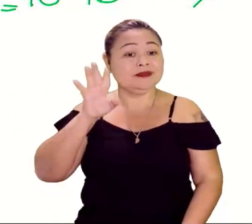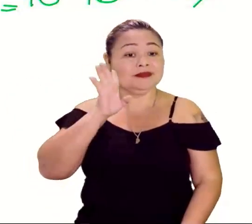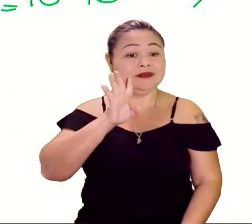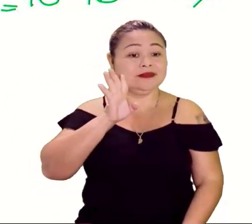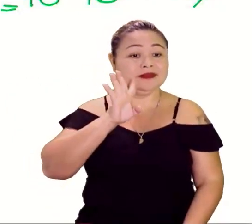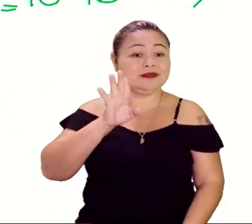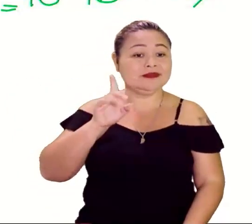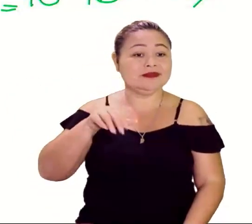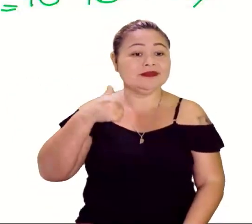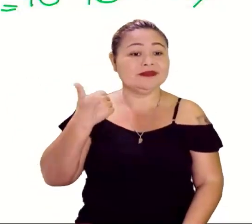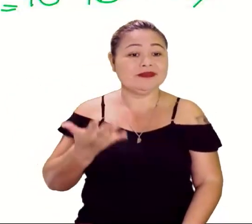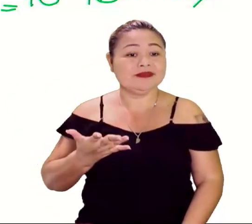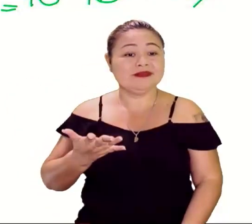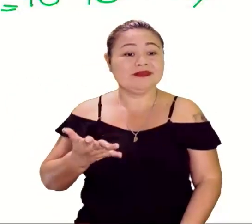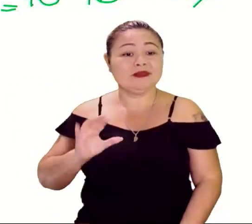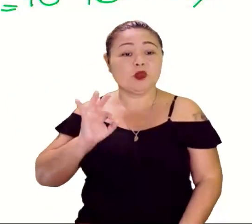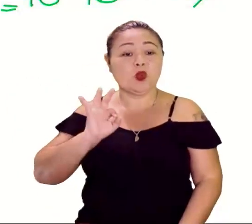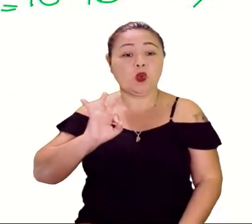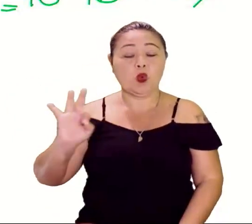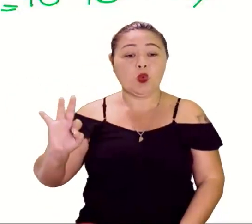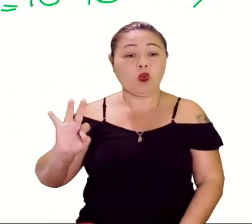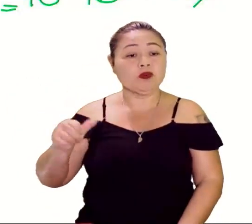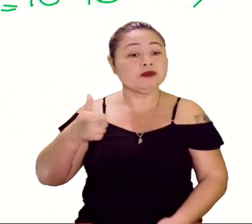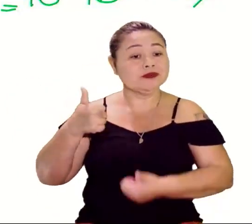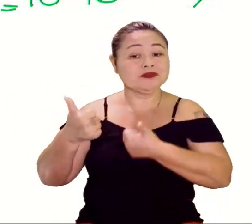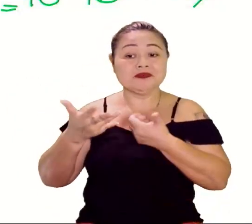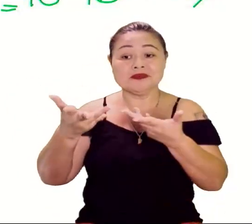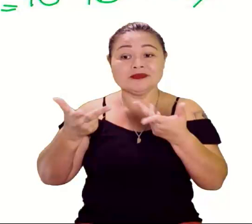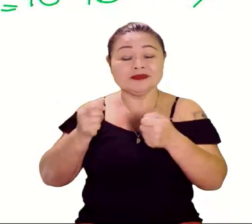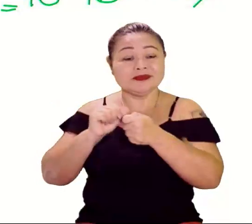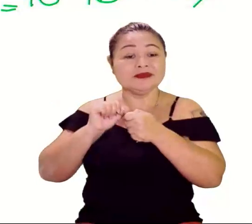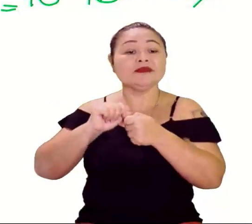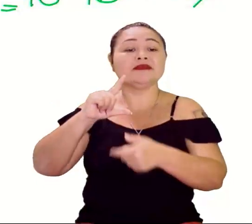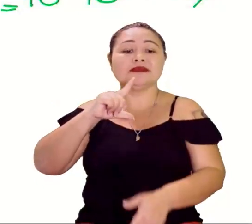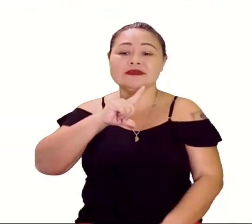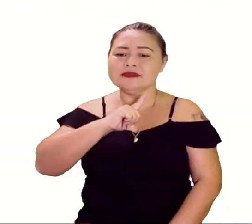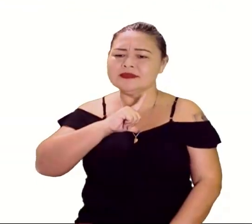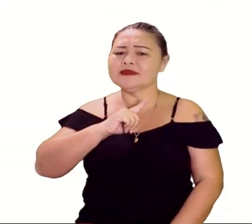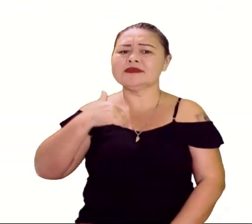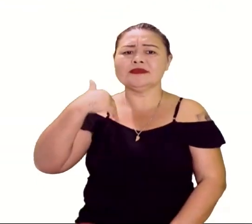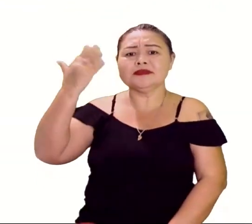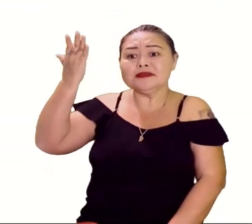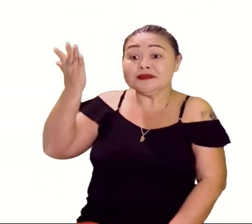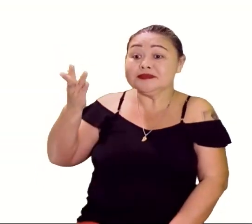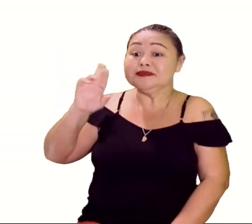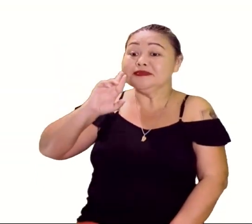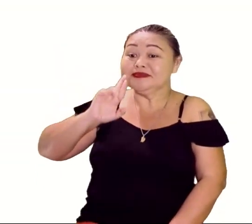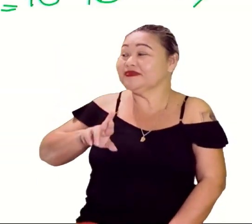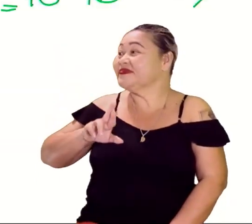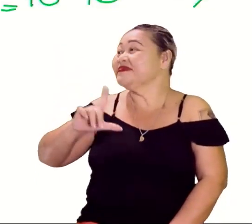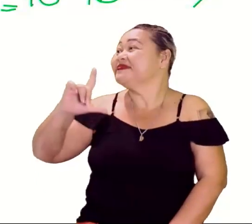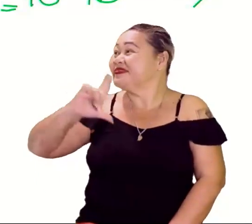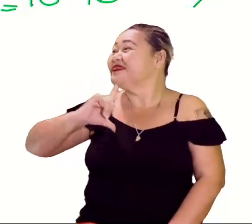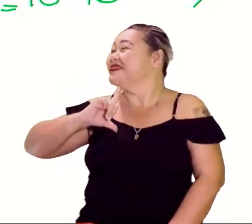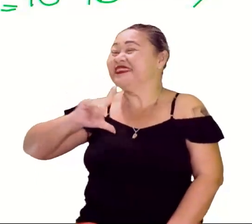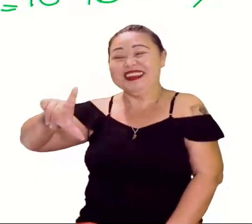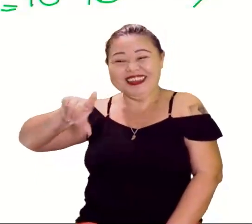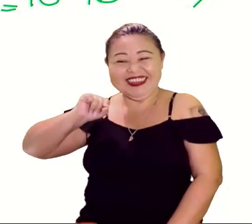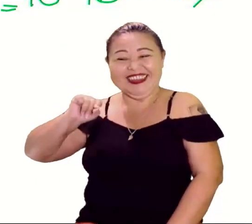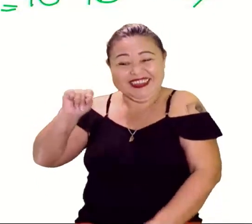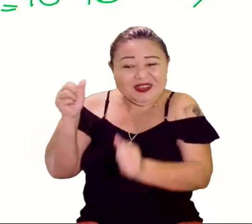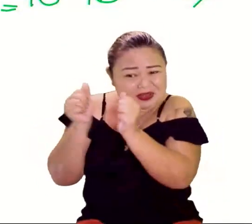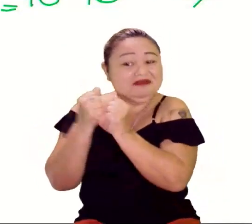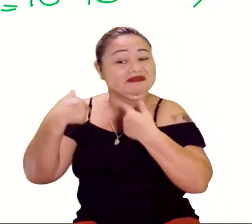Legal. Ótimo, maravilha. A gente tinha uma página inteira para resolução, mas a gente preferiu